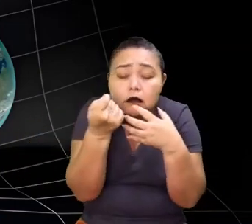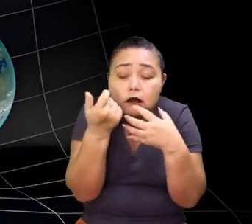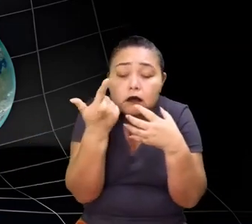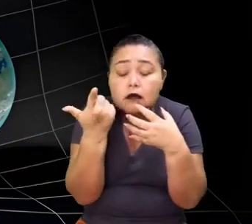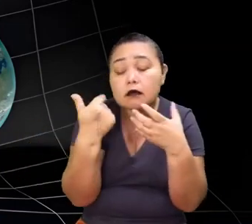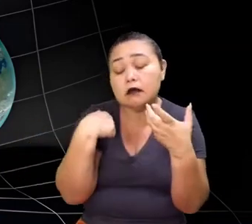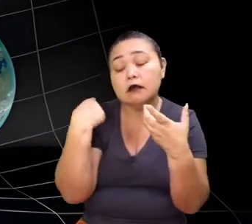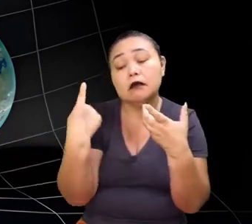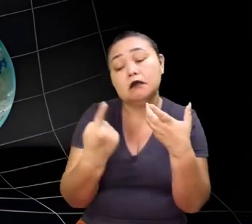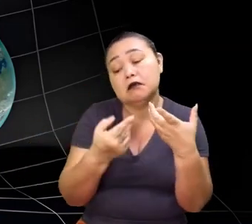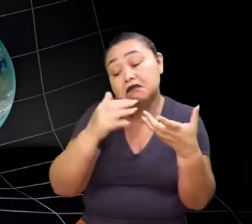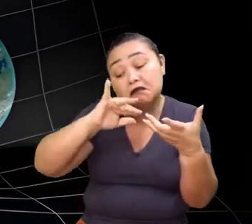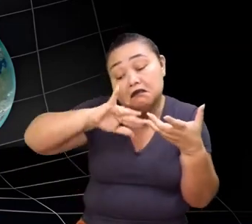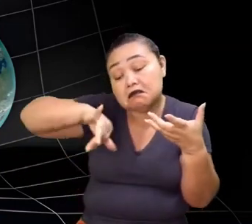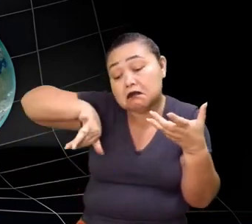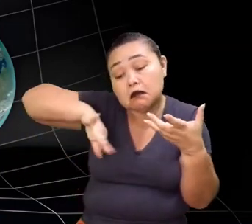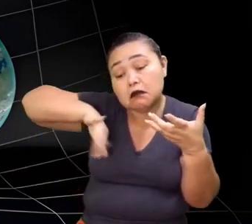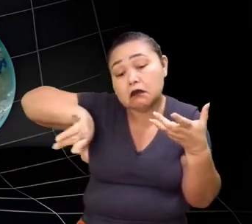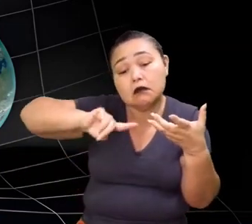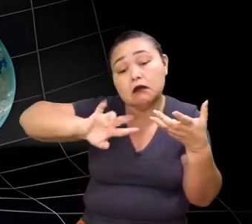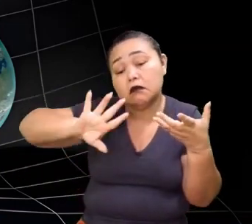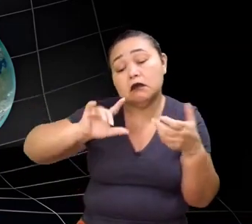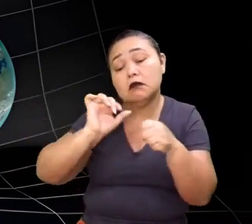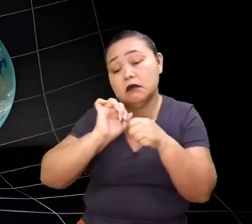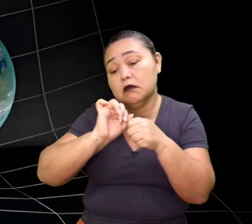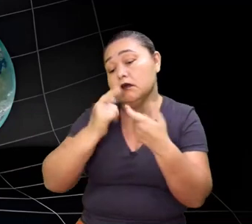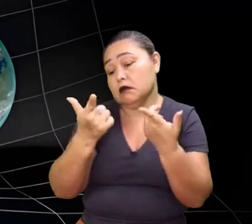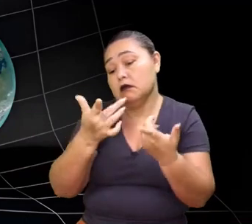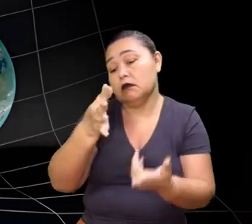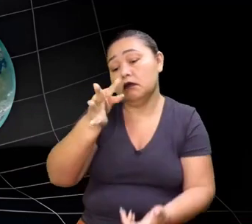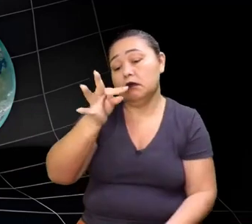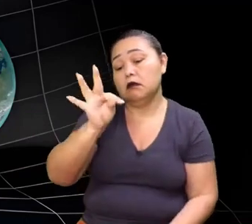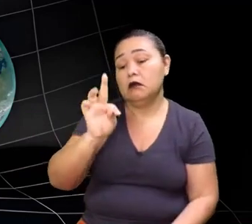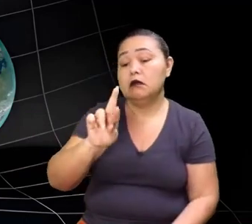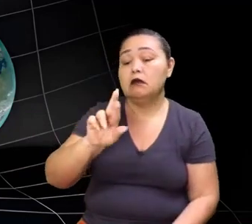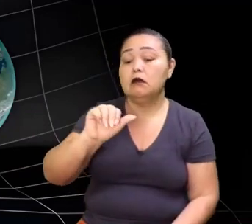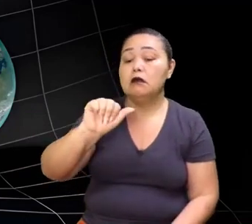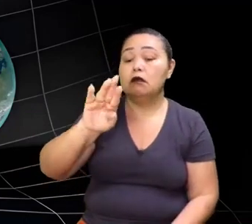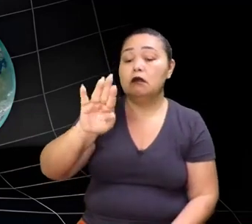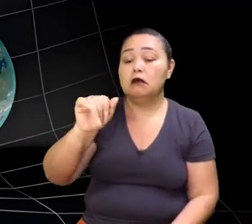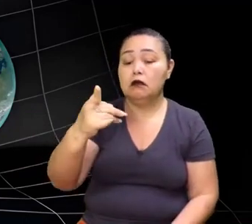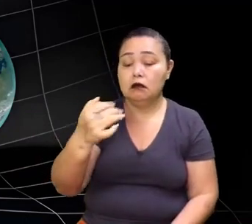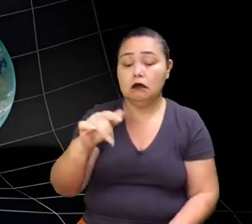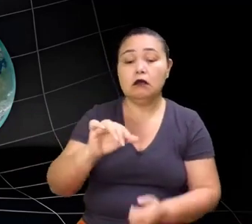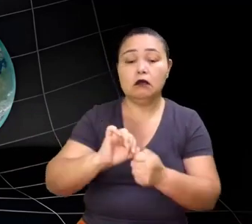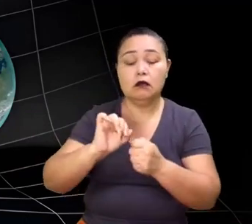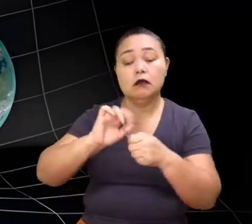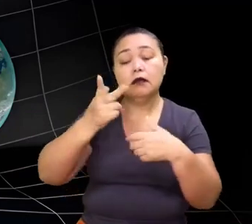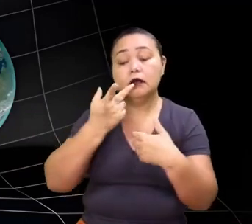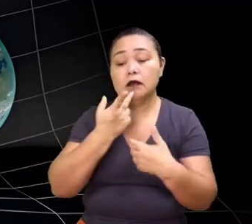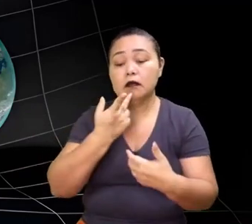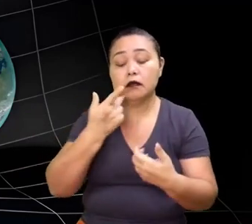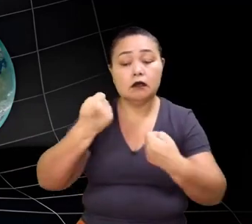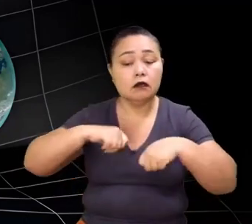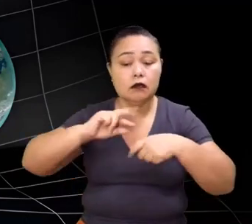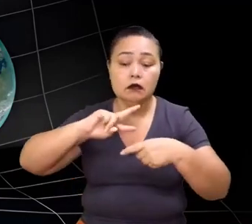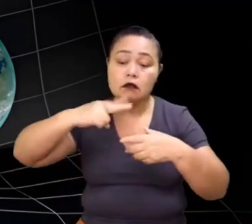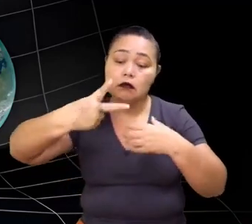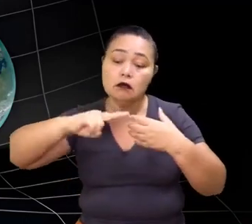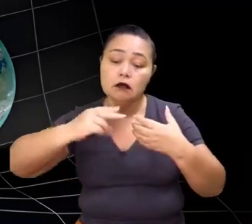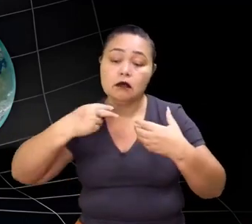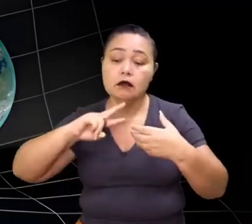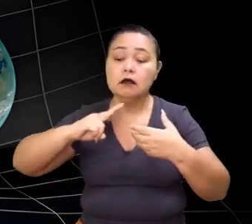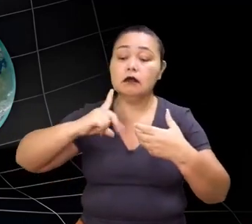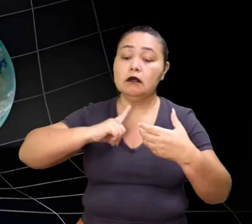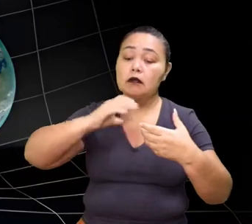nós podemos desprezar falando em termos de trabalho Ok por isso que é despres e a gente fala que não há troca de calor não